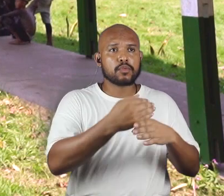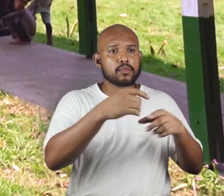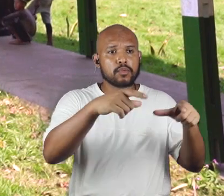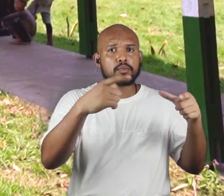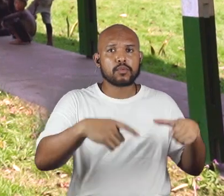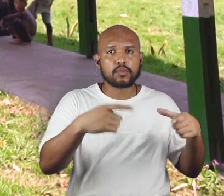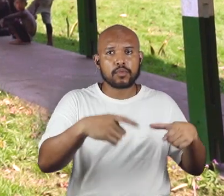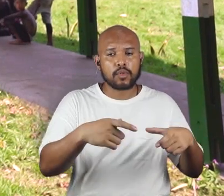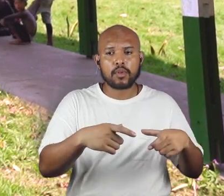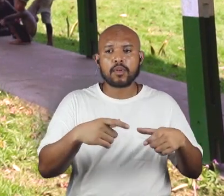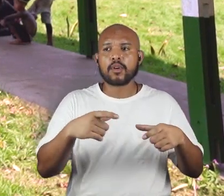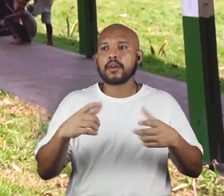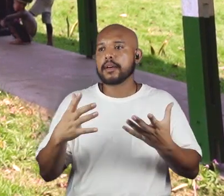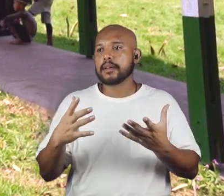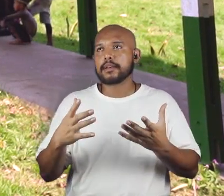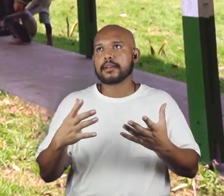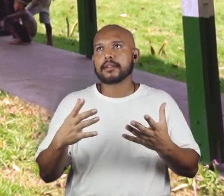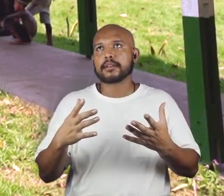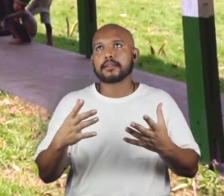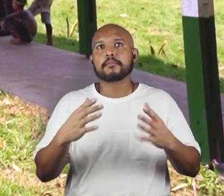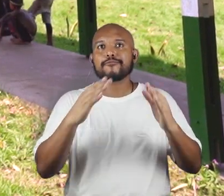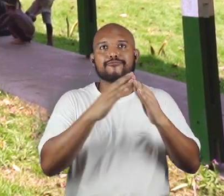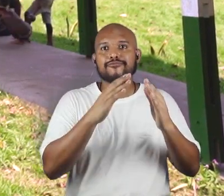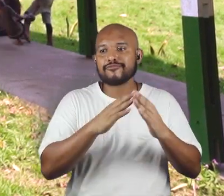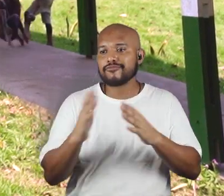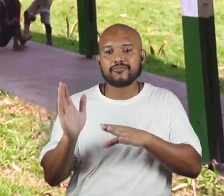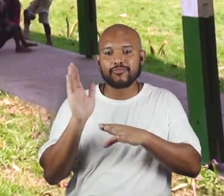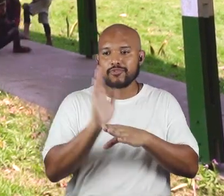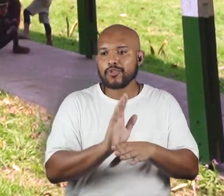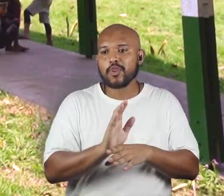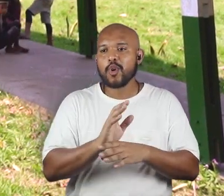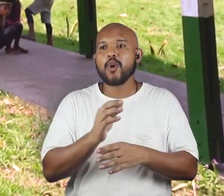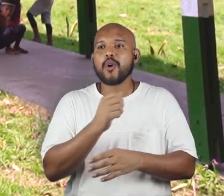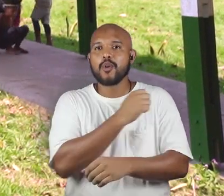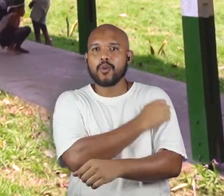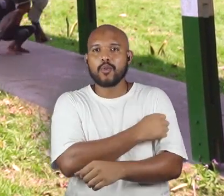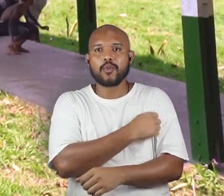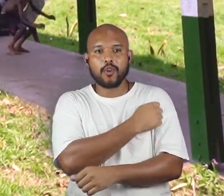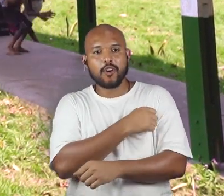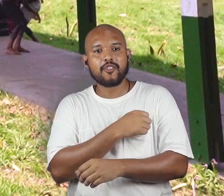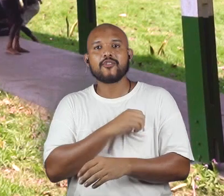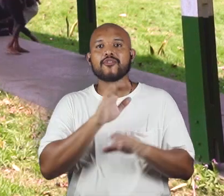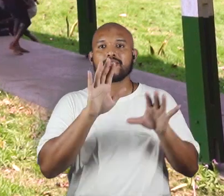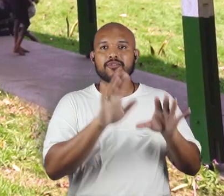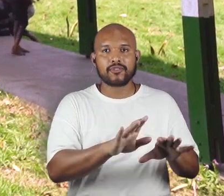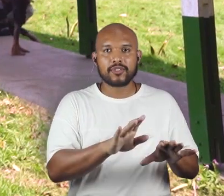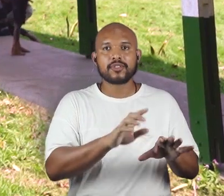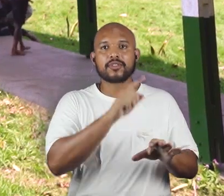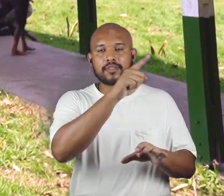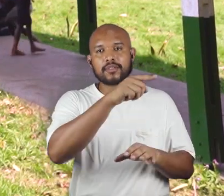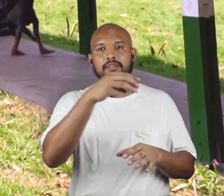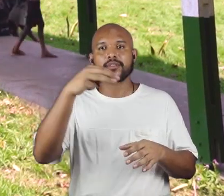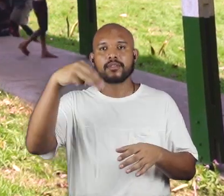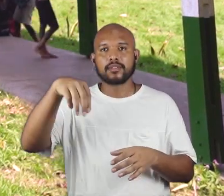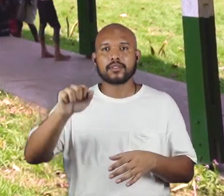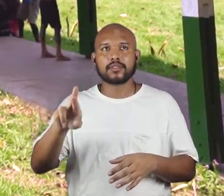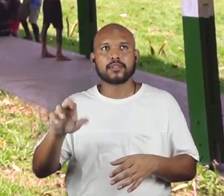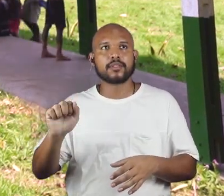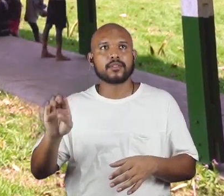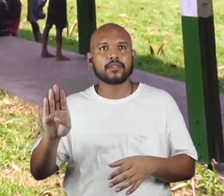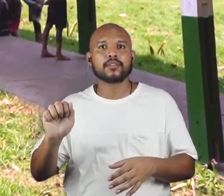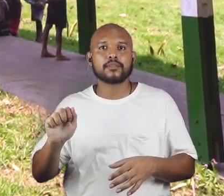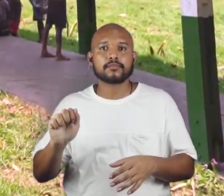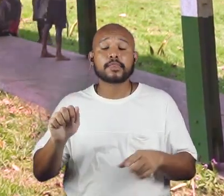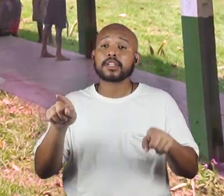um espaço adequado para comportar ali, para poder abrigar nossos indígenas que estão